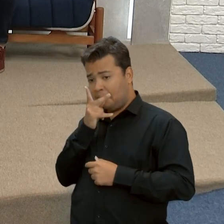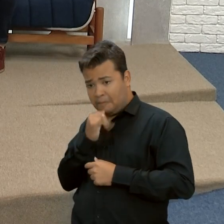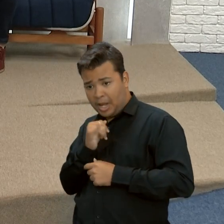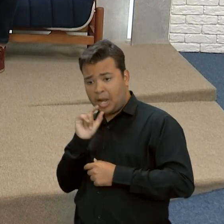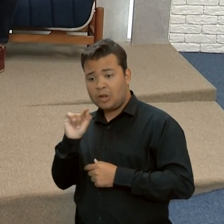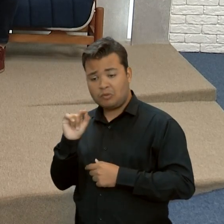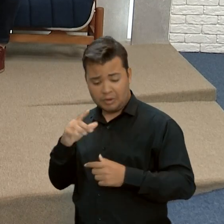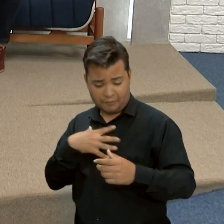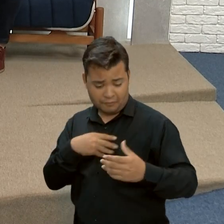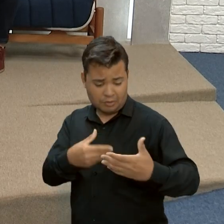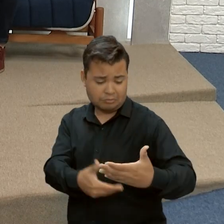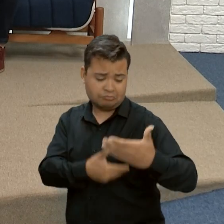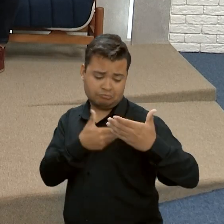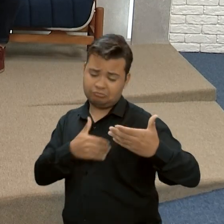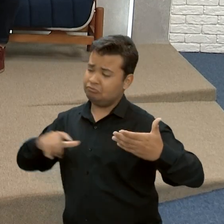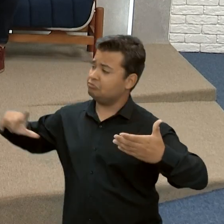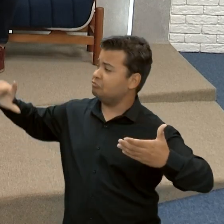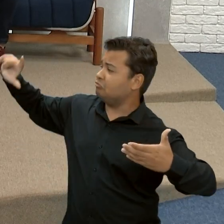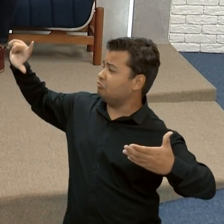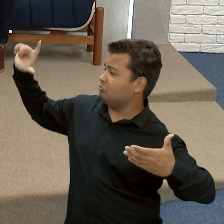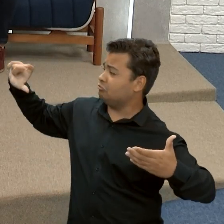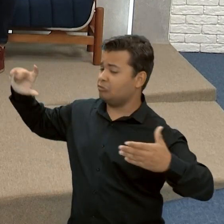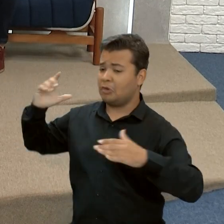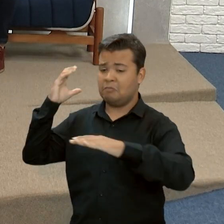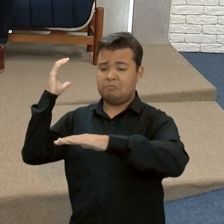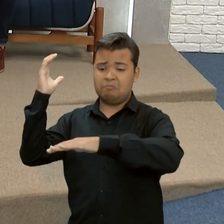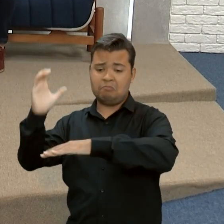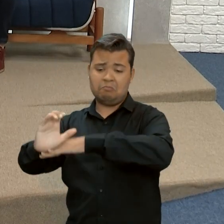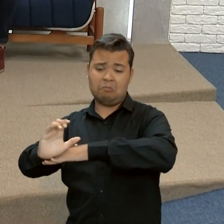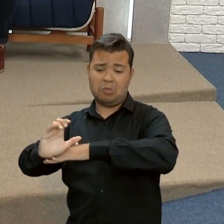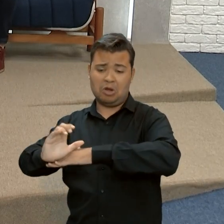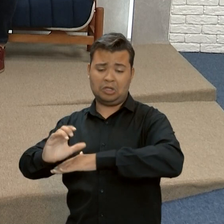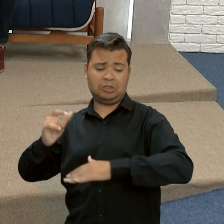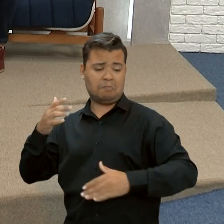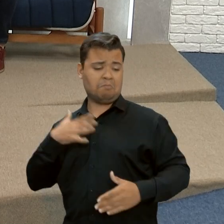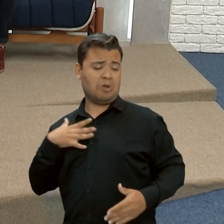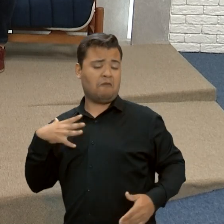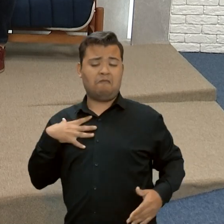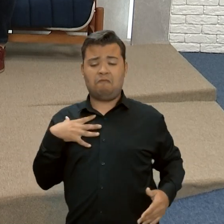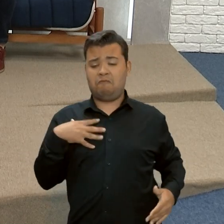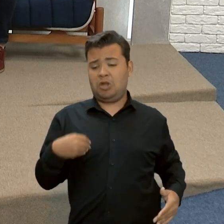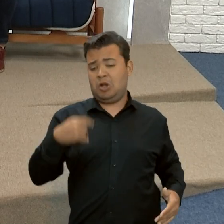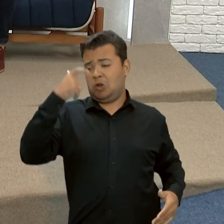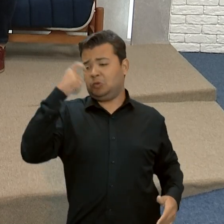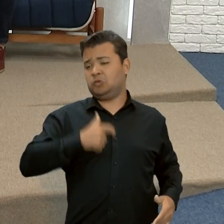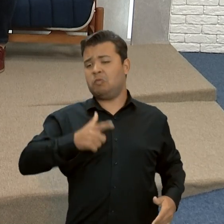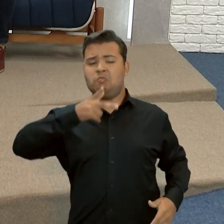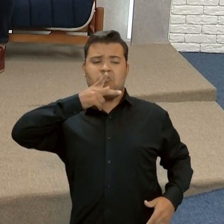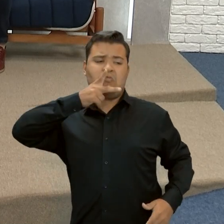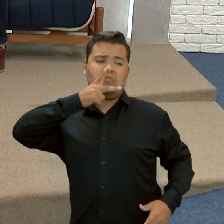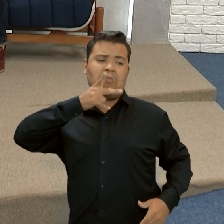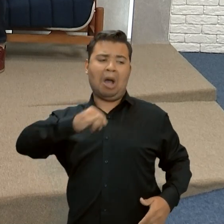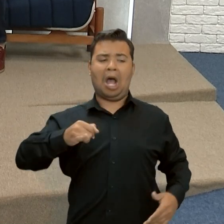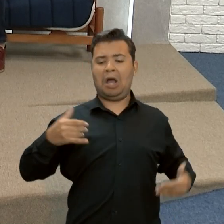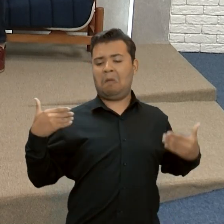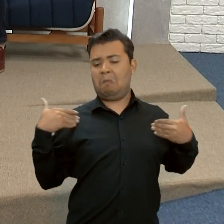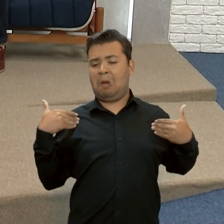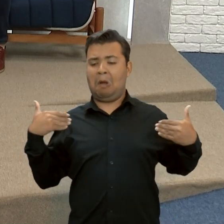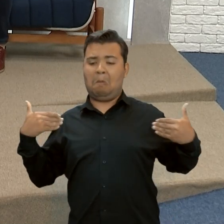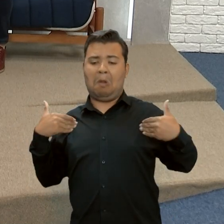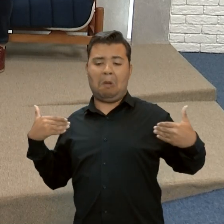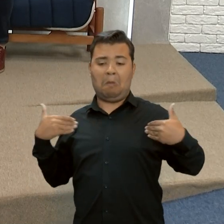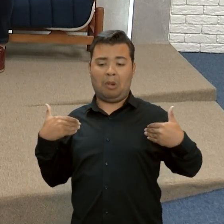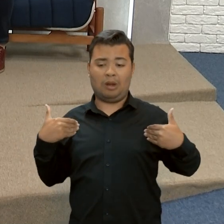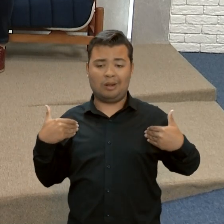foto, posta lá, paizão, mas no dia... e aí no dia a dia nada, é